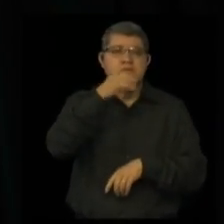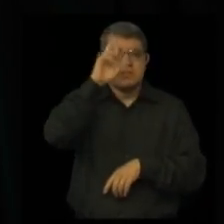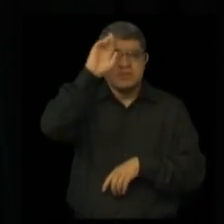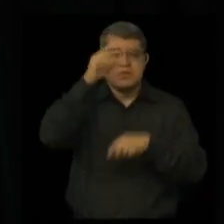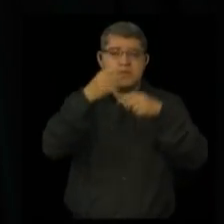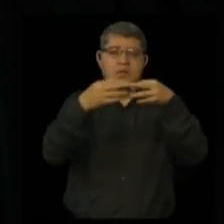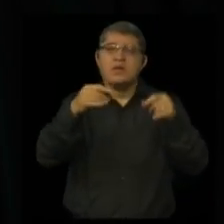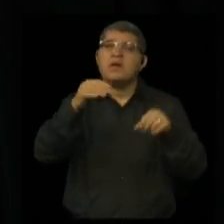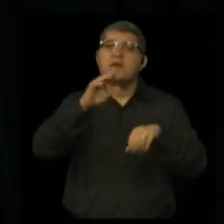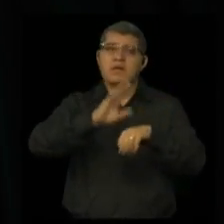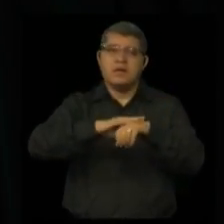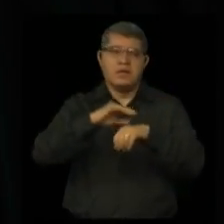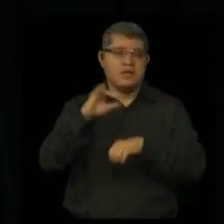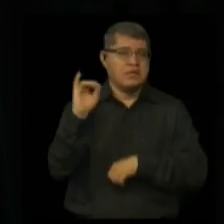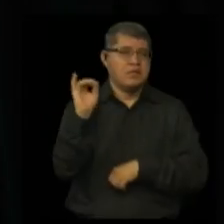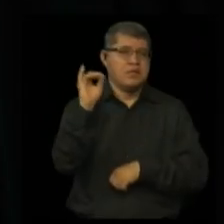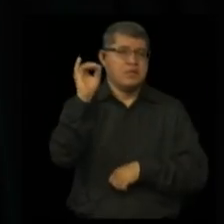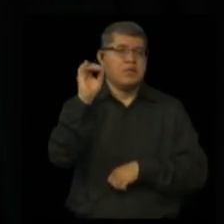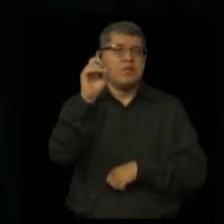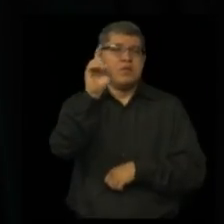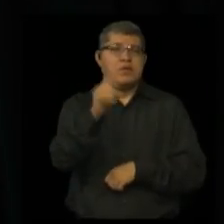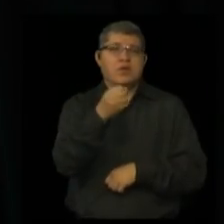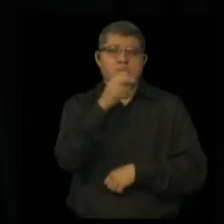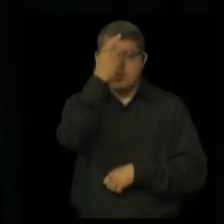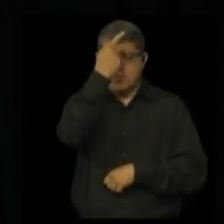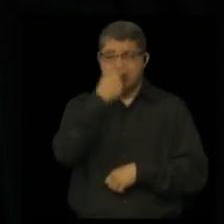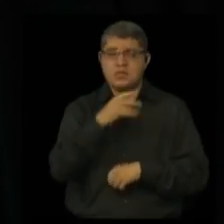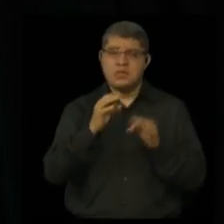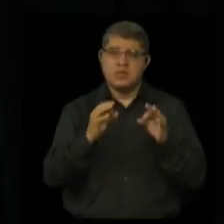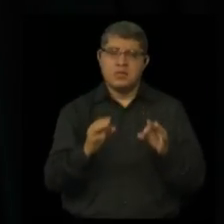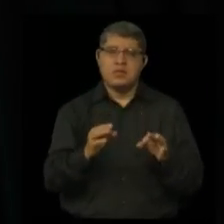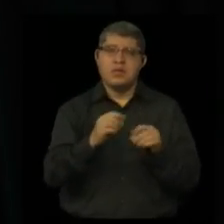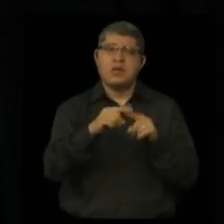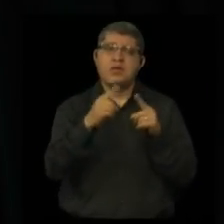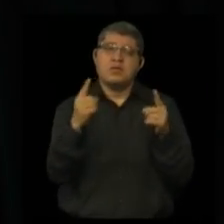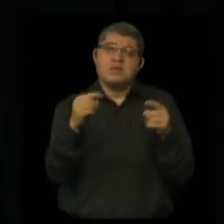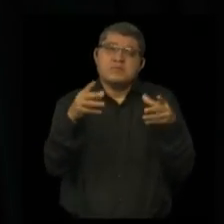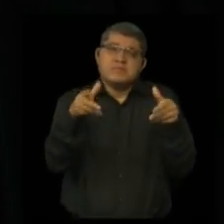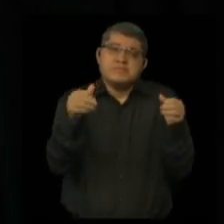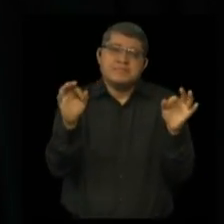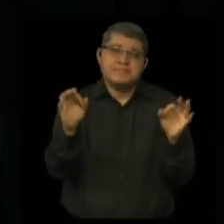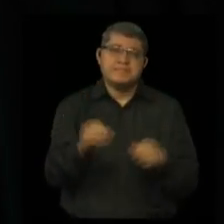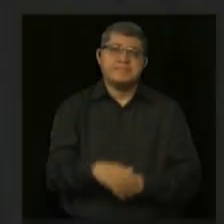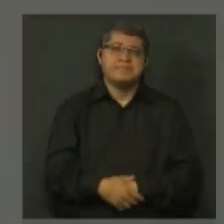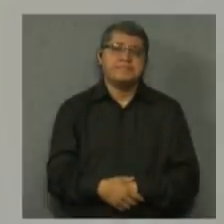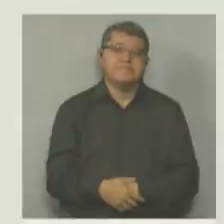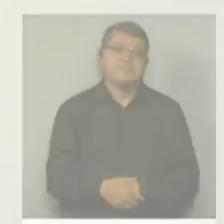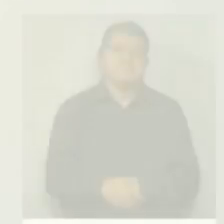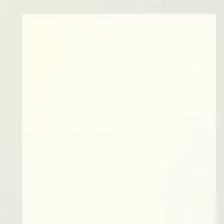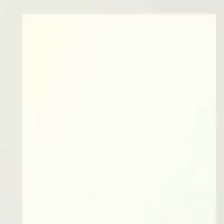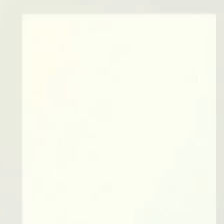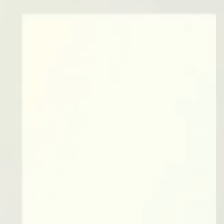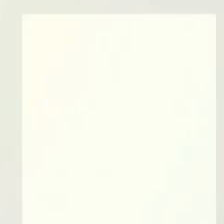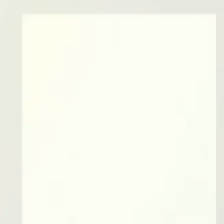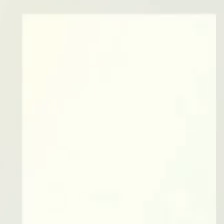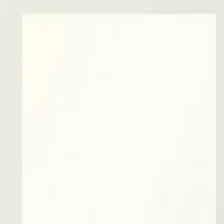senhores, que vale a pena ser um bom ser humano, apesar de tudo.